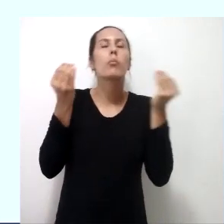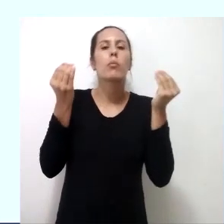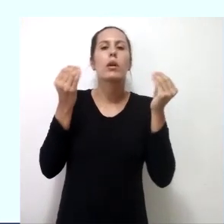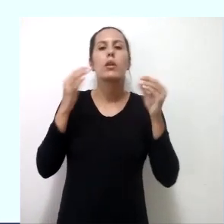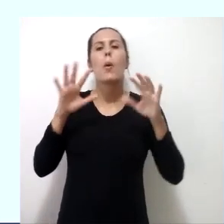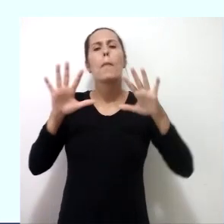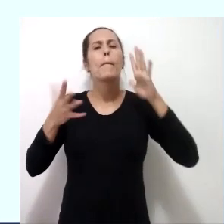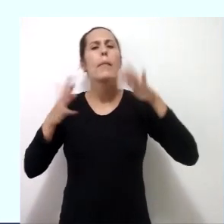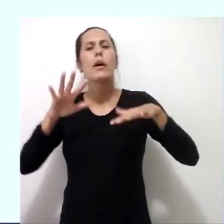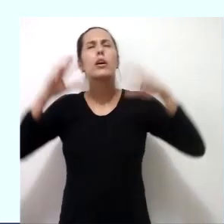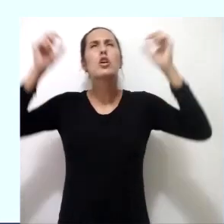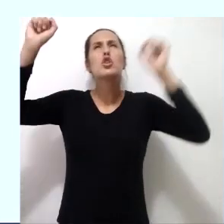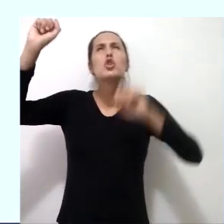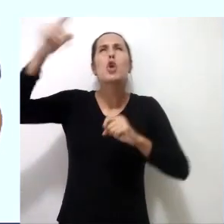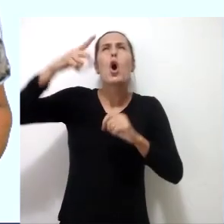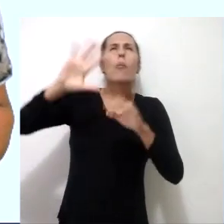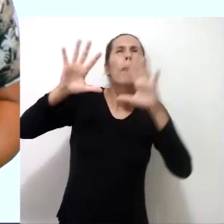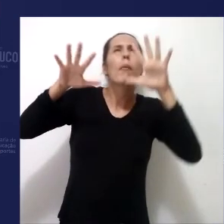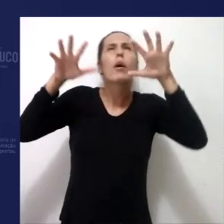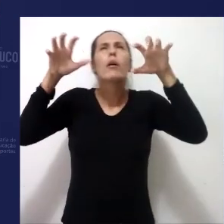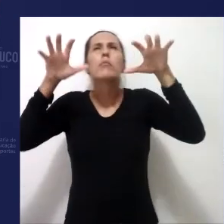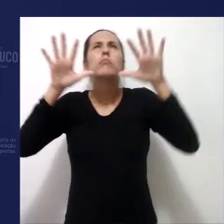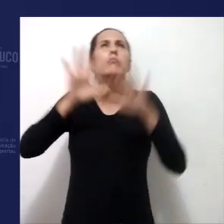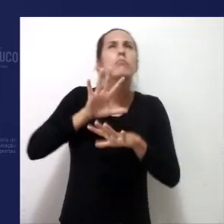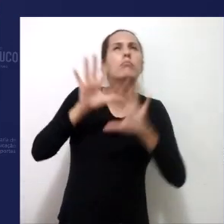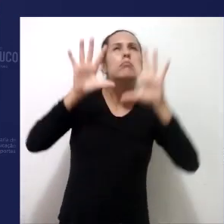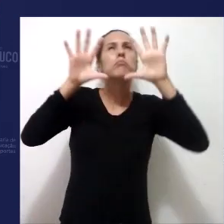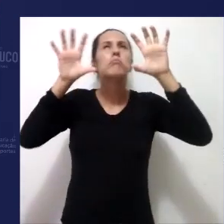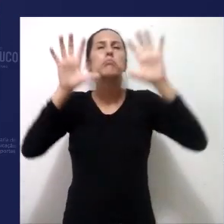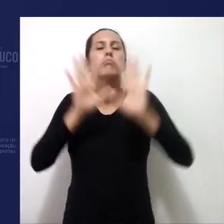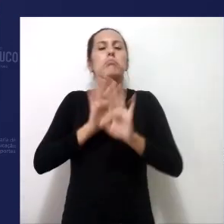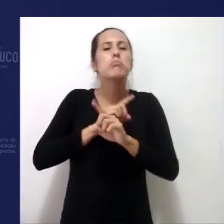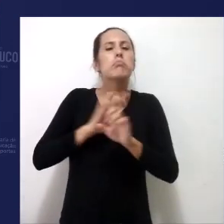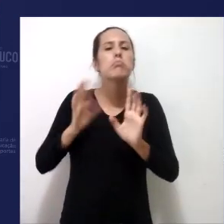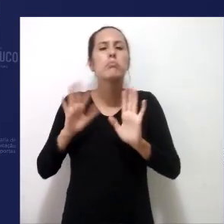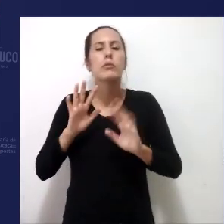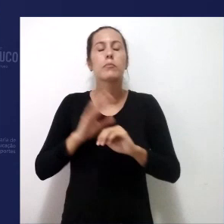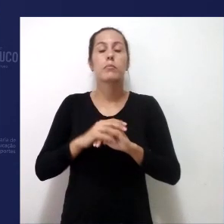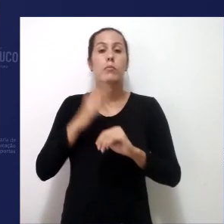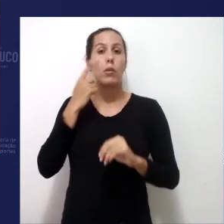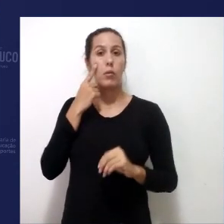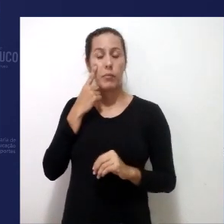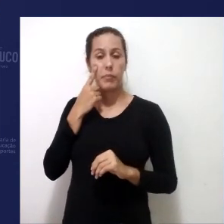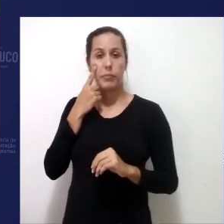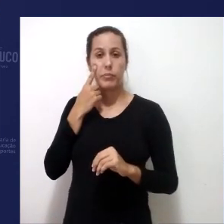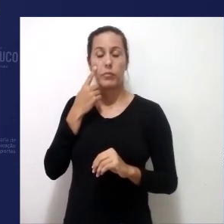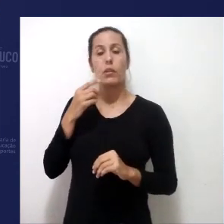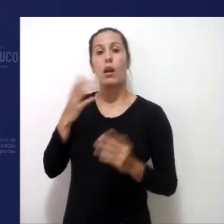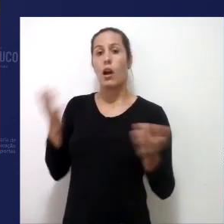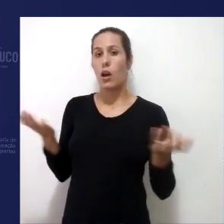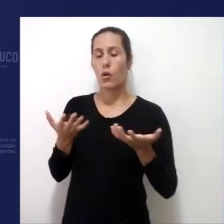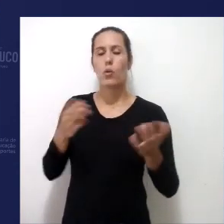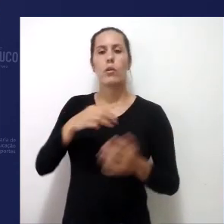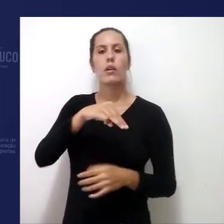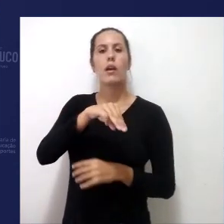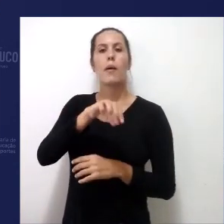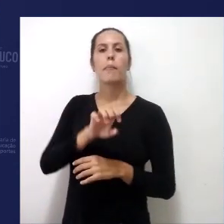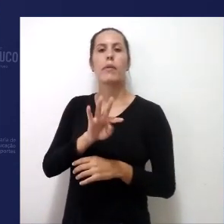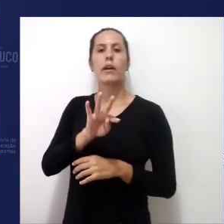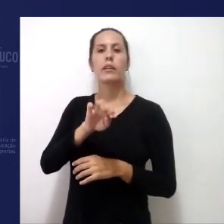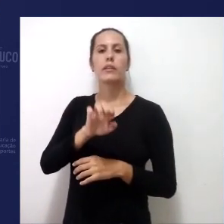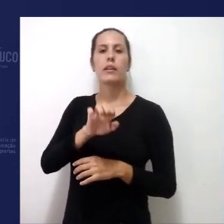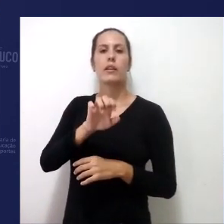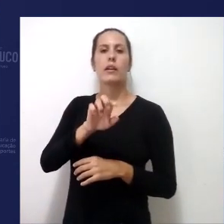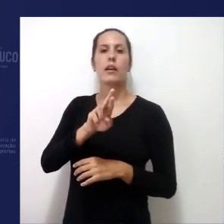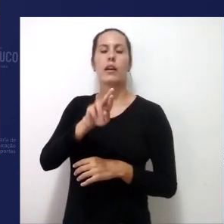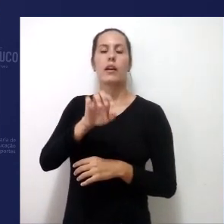é parcialmente nublado. Bora lá comigo. Bora falar sobre meteorologia. Meteorologia,